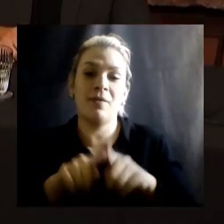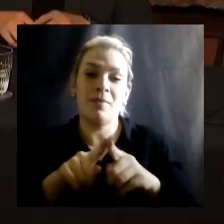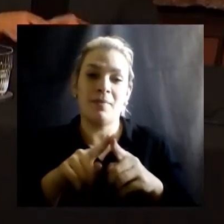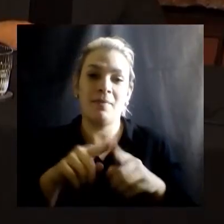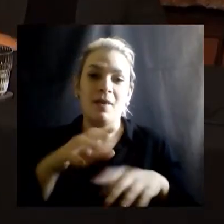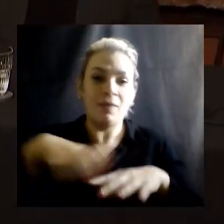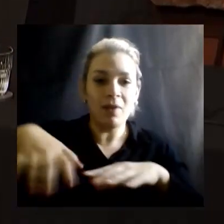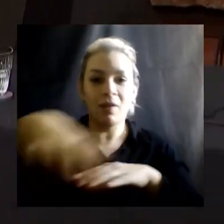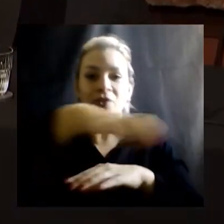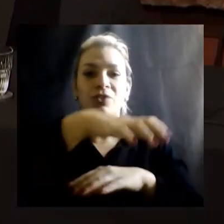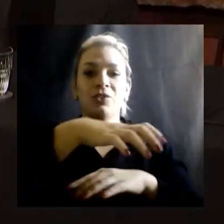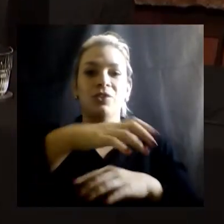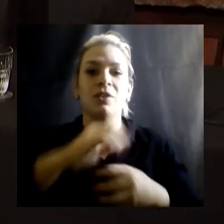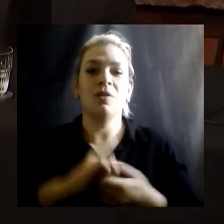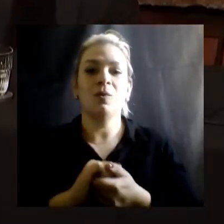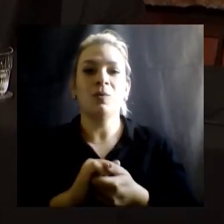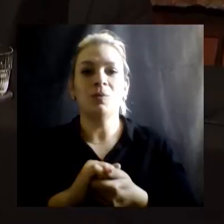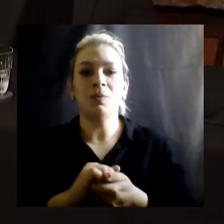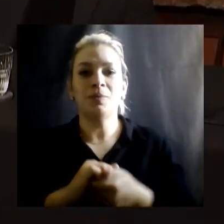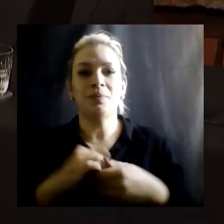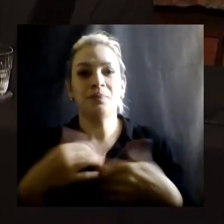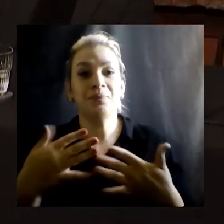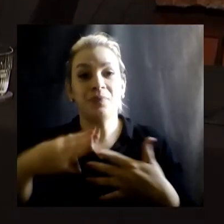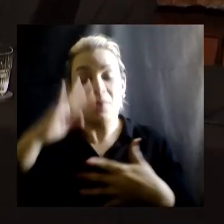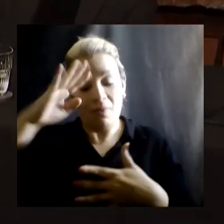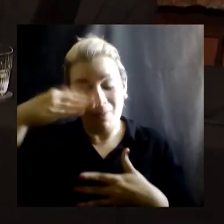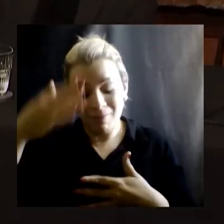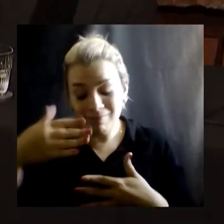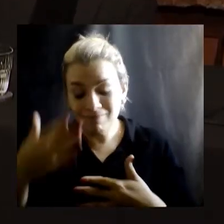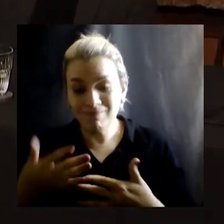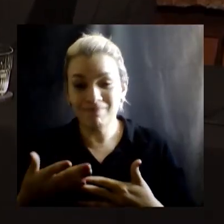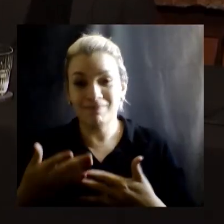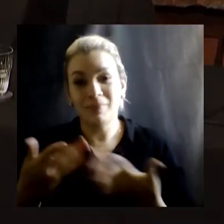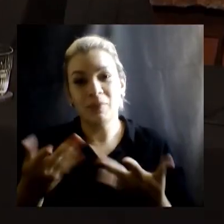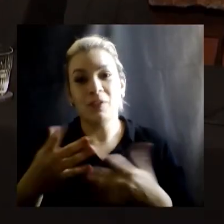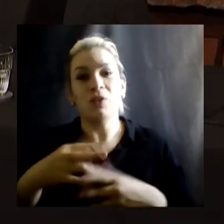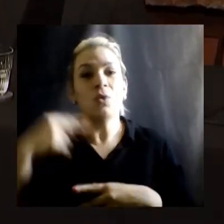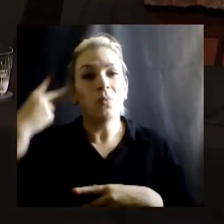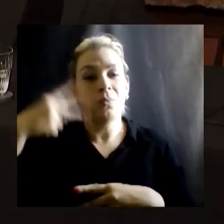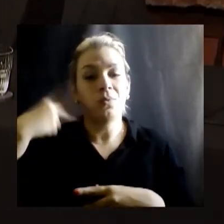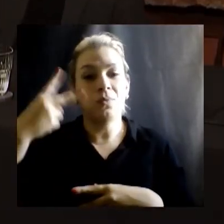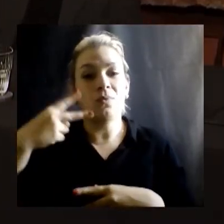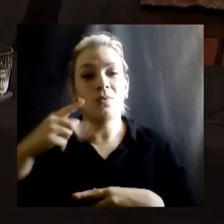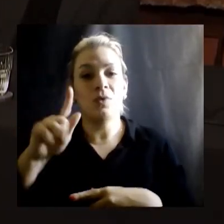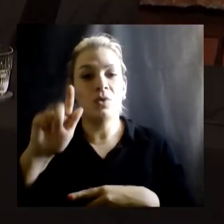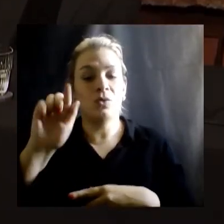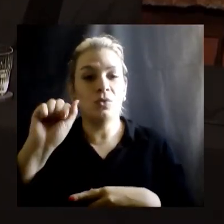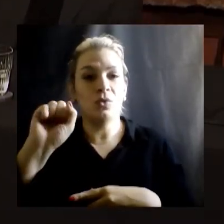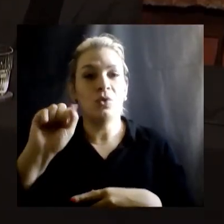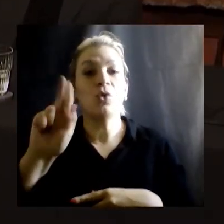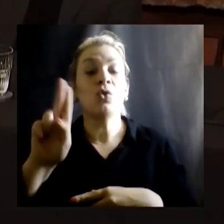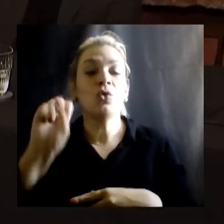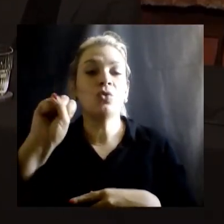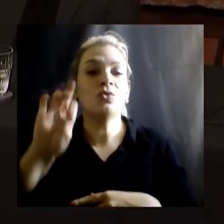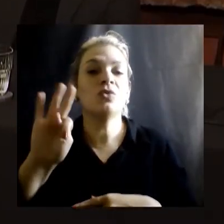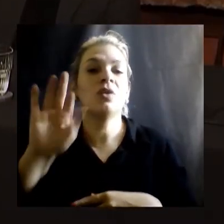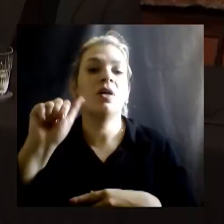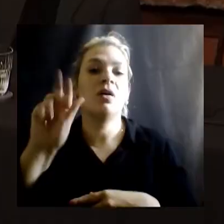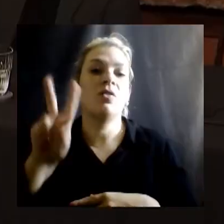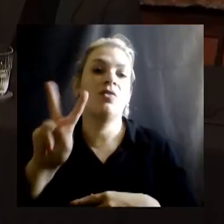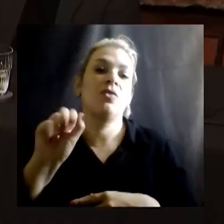A entrega da honraria foi conduzida pelo vereador Gustavo Peta. O diploma de mérito gastronômico